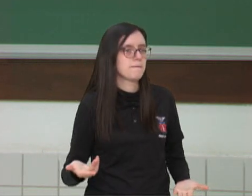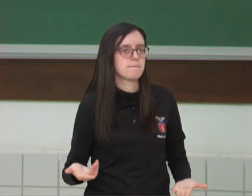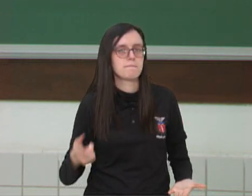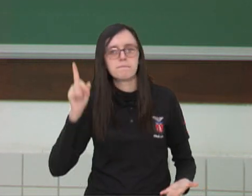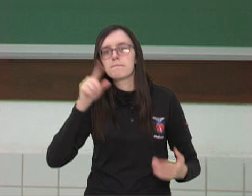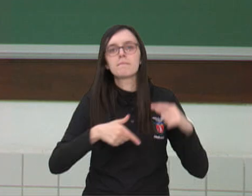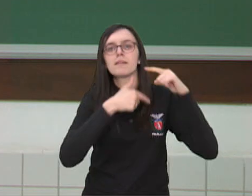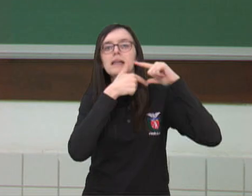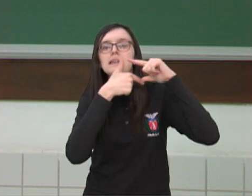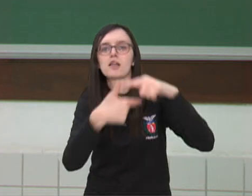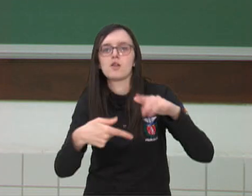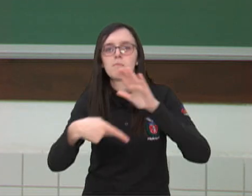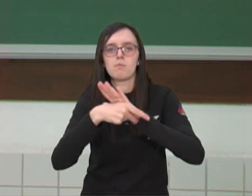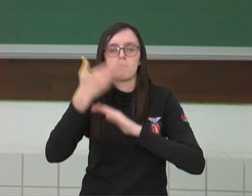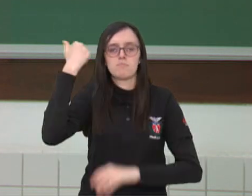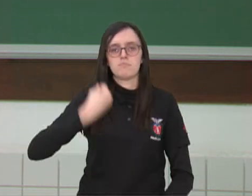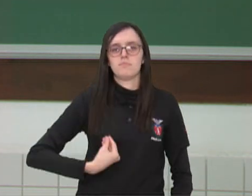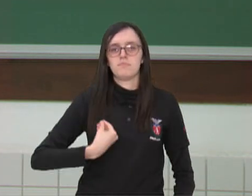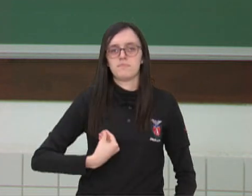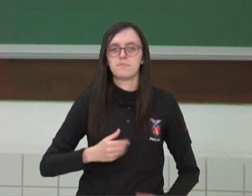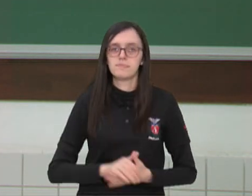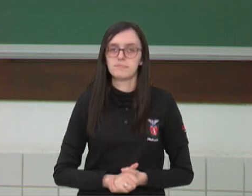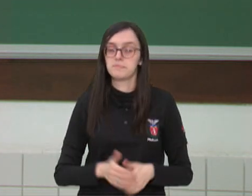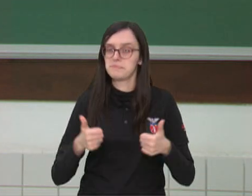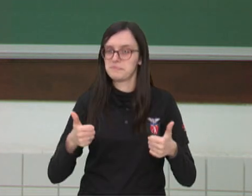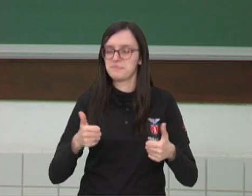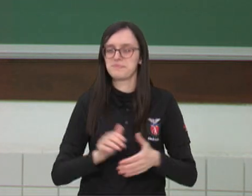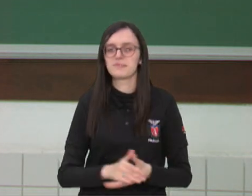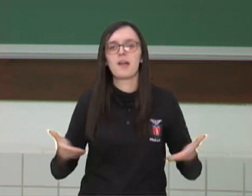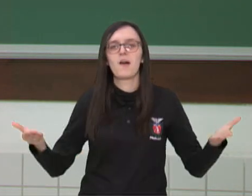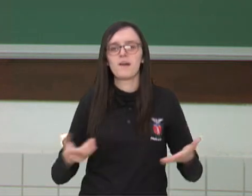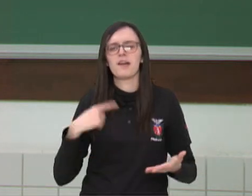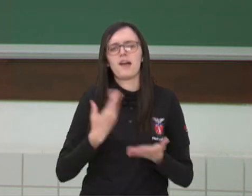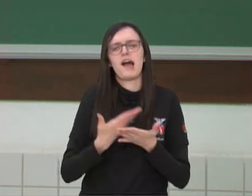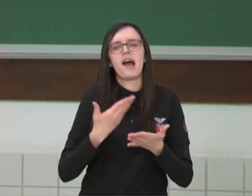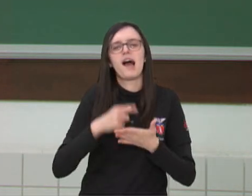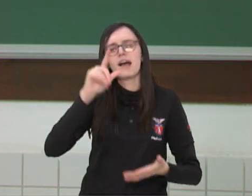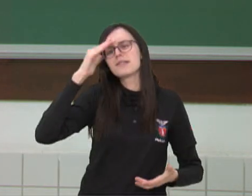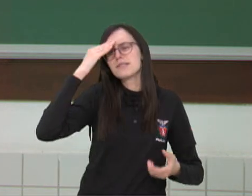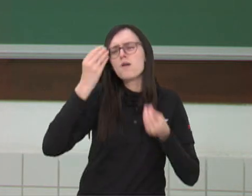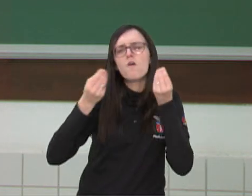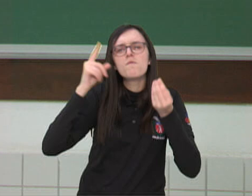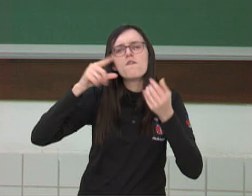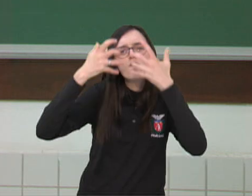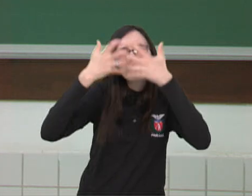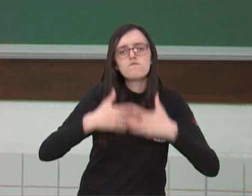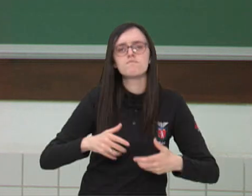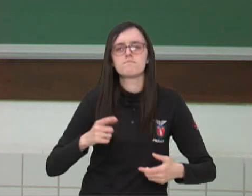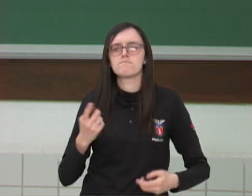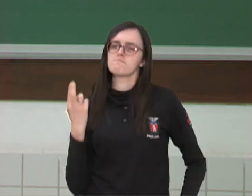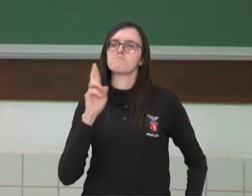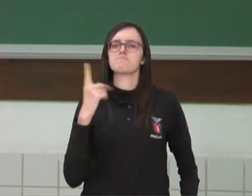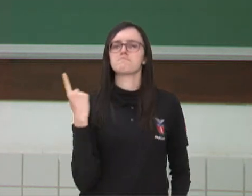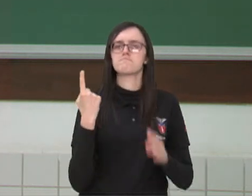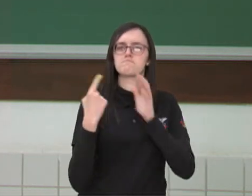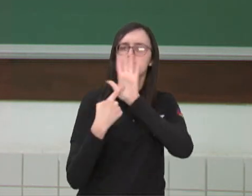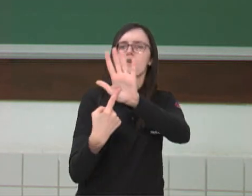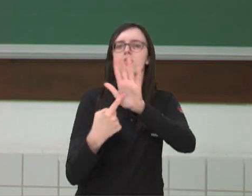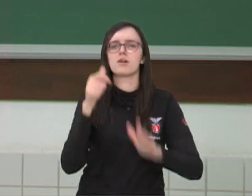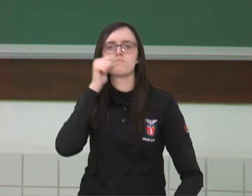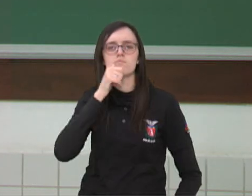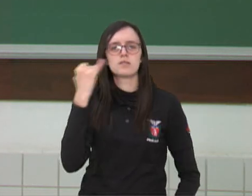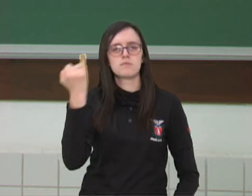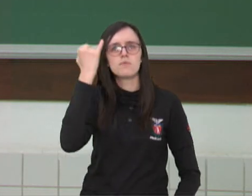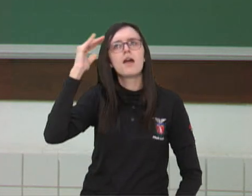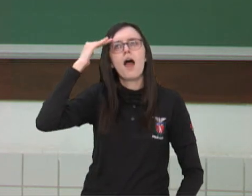as tradições que até então haviam. Legal? Hoje uma aula para você entender muito mais esse protagonismo feminino, para entender